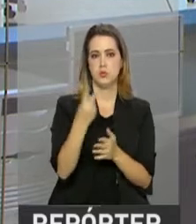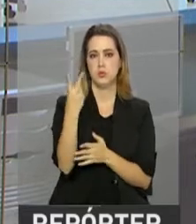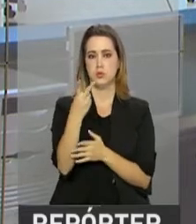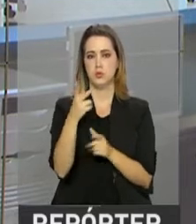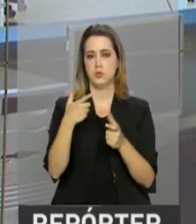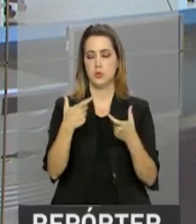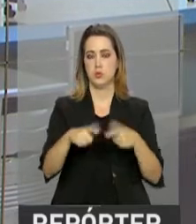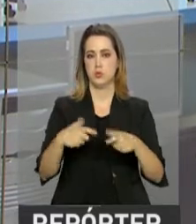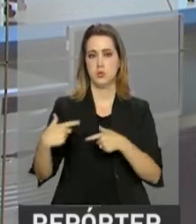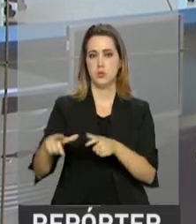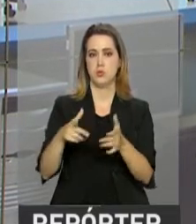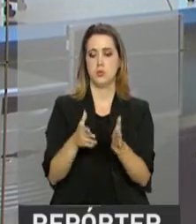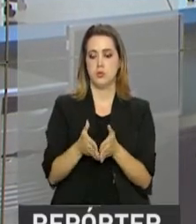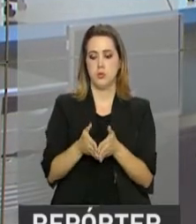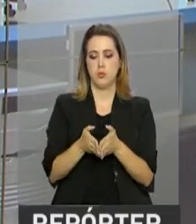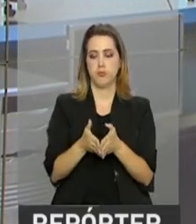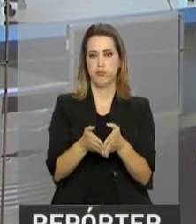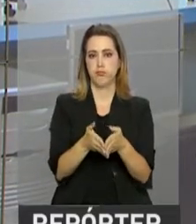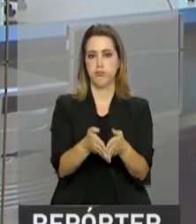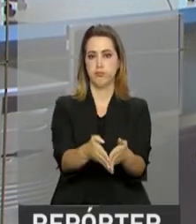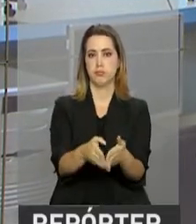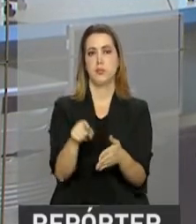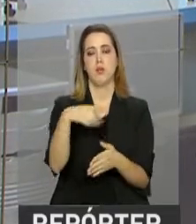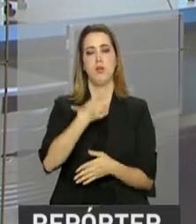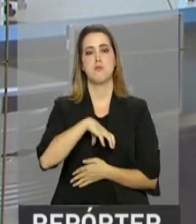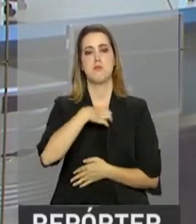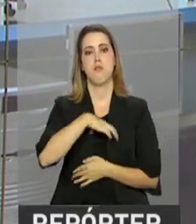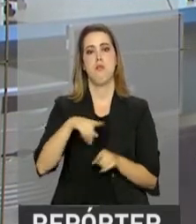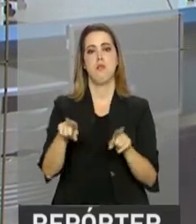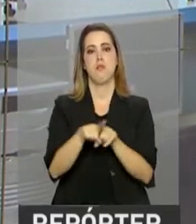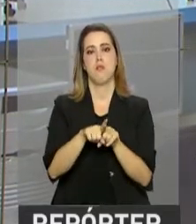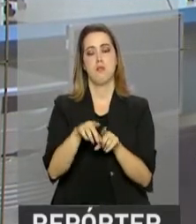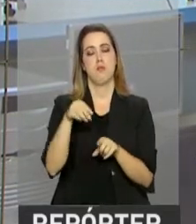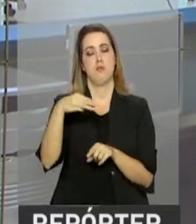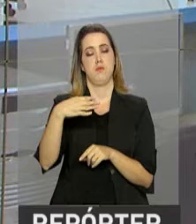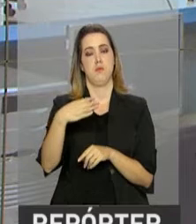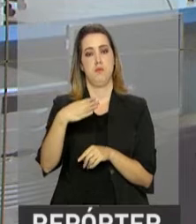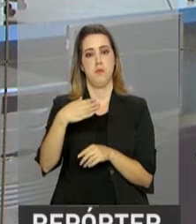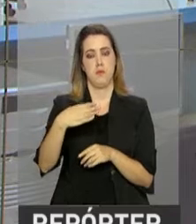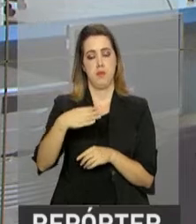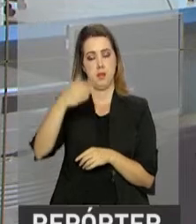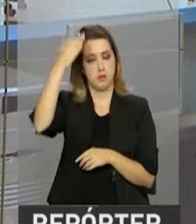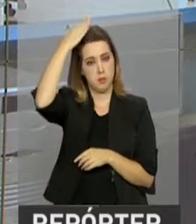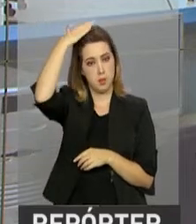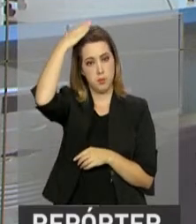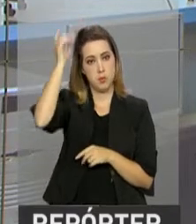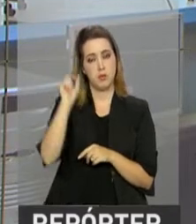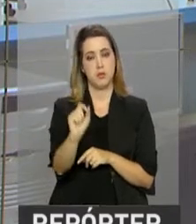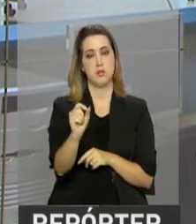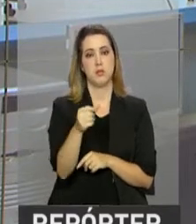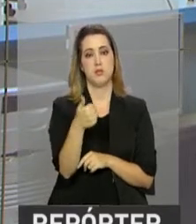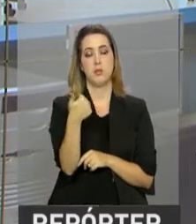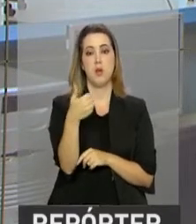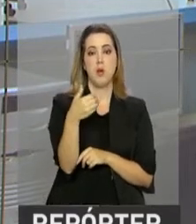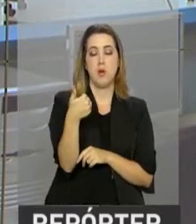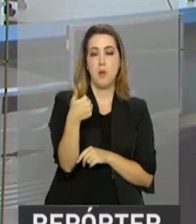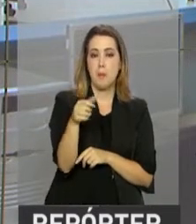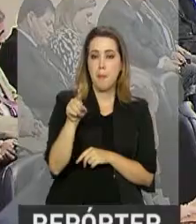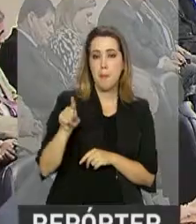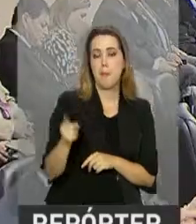2 terminais portuários, um em Salvador, na Bahia, e outro em Paranaguá, no Paraná. As obras vão gerar cerca de 1.000 empregos